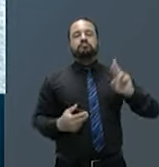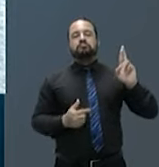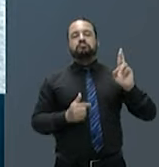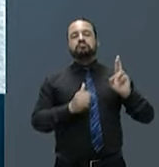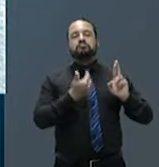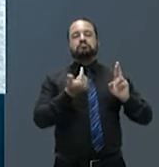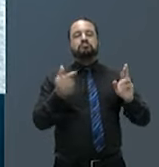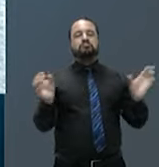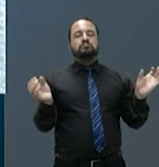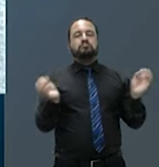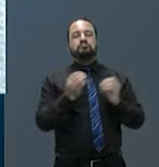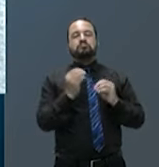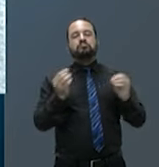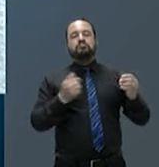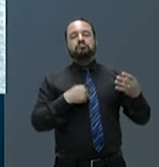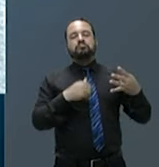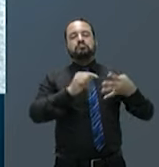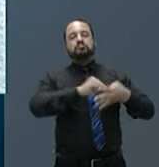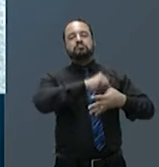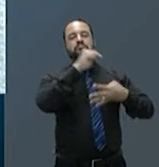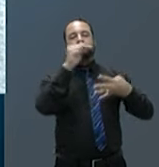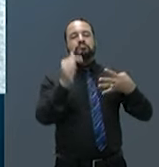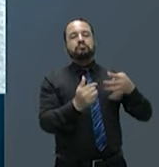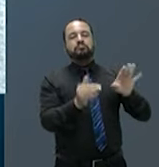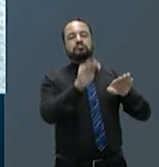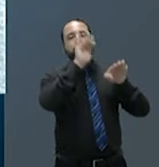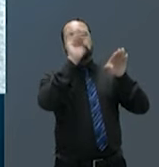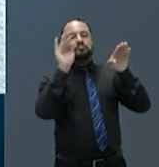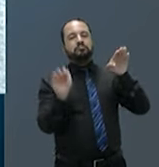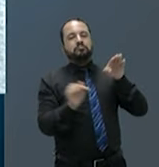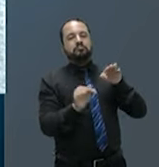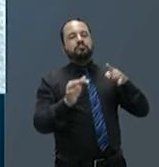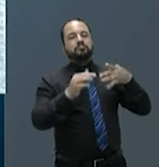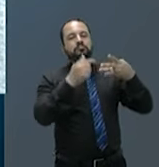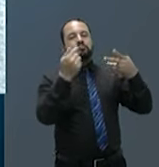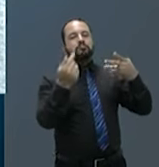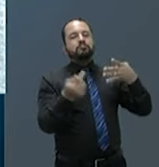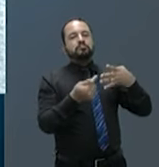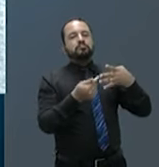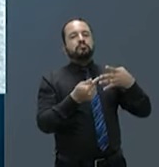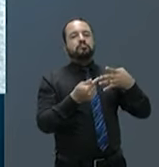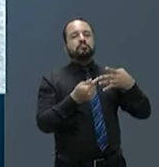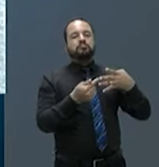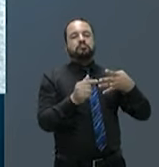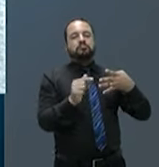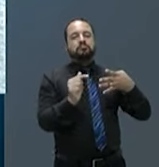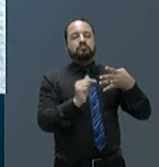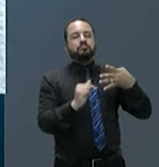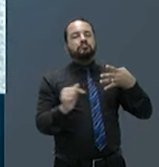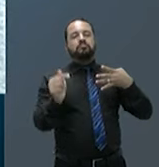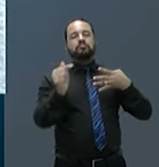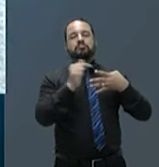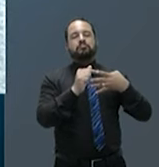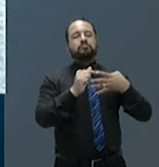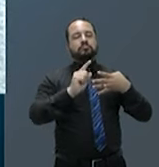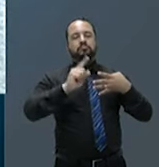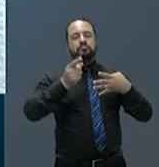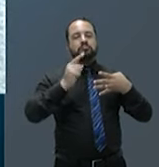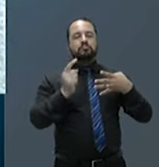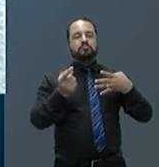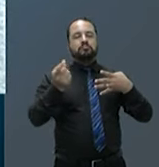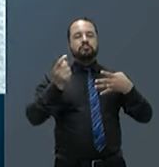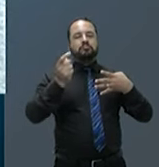Vale assinalar que, ainda que se concluísse pela possível ausência de conformidade entre o referido tema e o recurso em